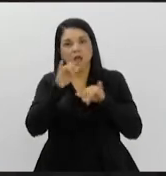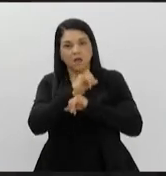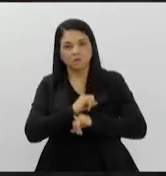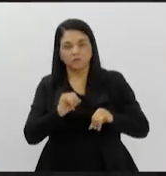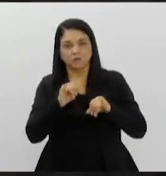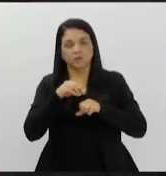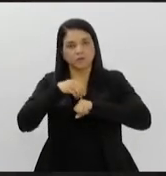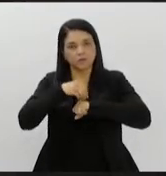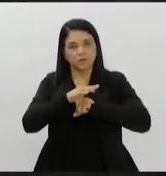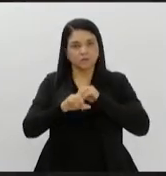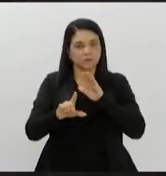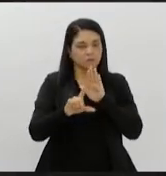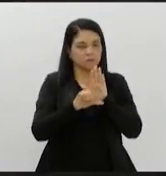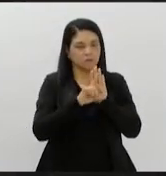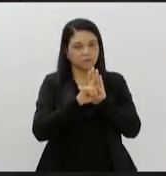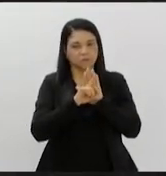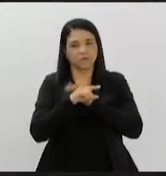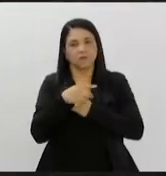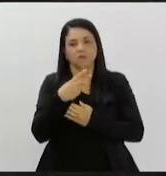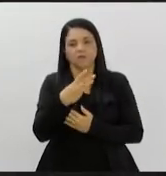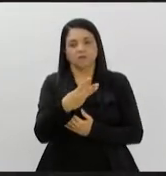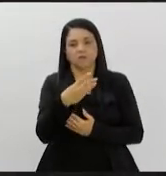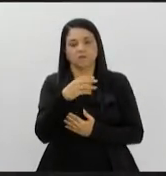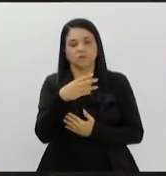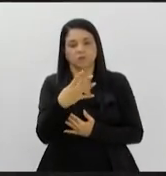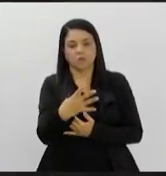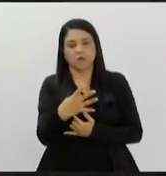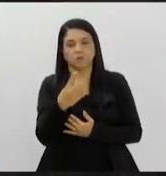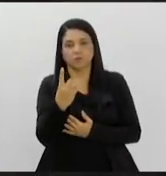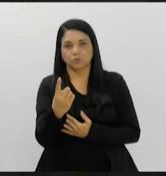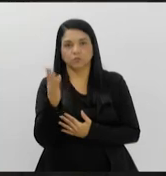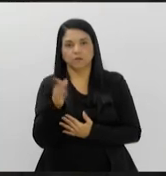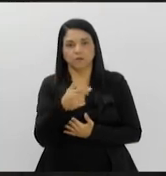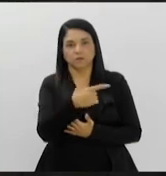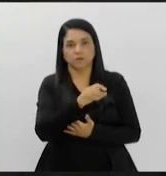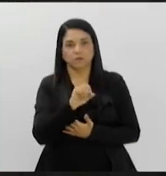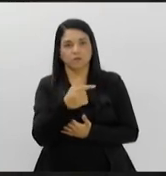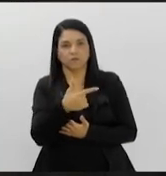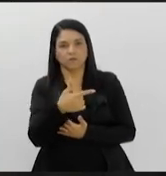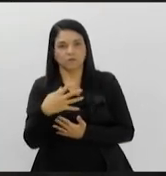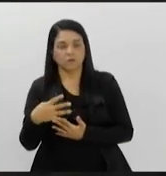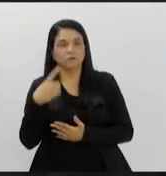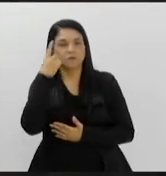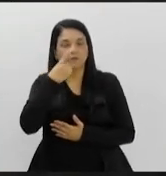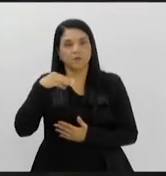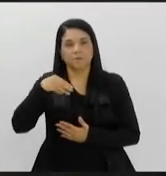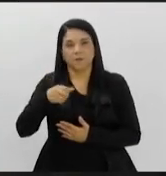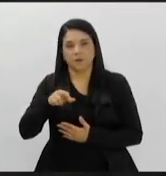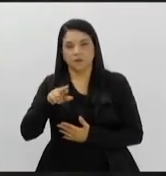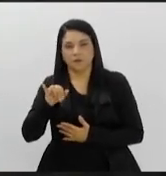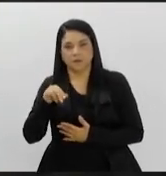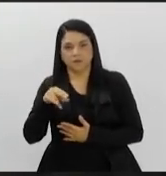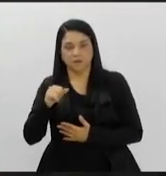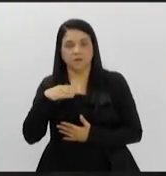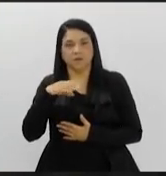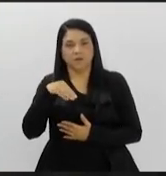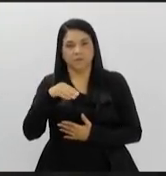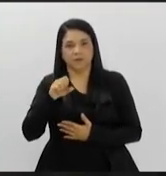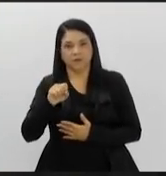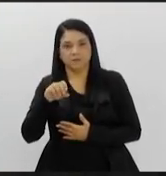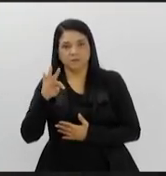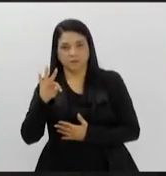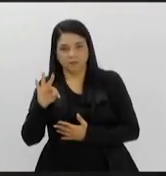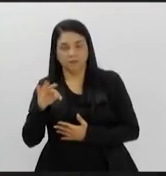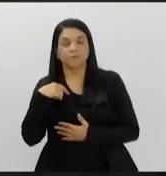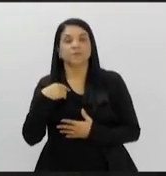Anuncio, indicação legislativa número 341 de 2024, de autoria da deputada Marina, do MST, que solicita ao